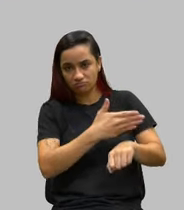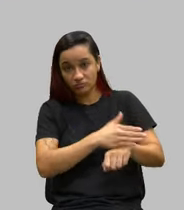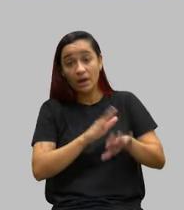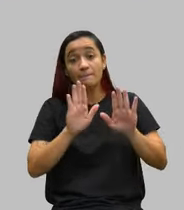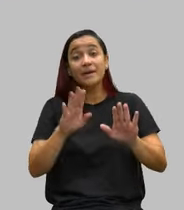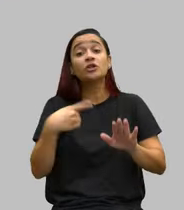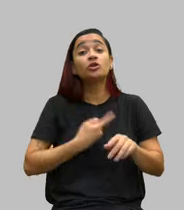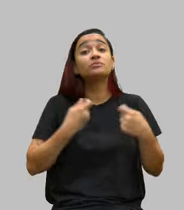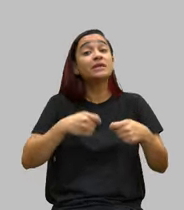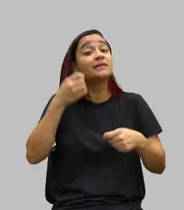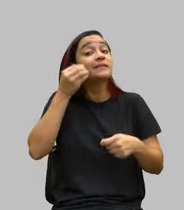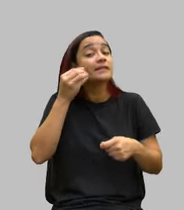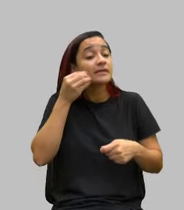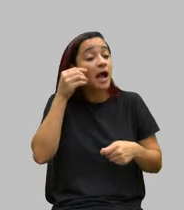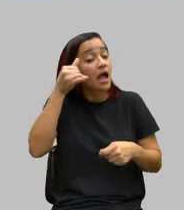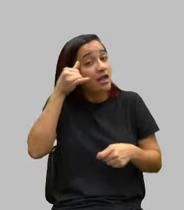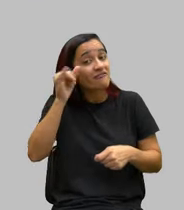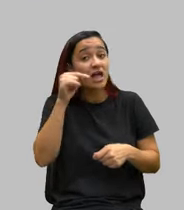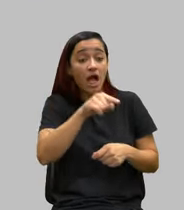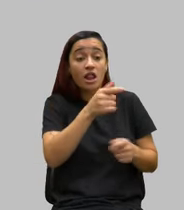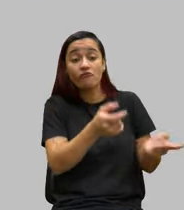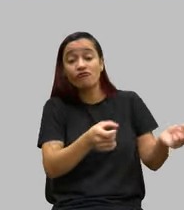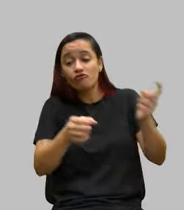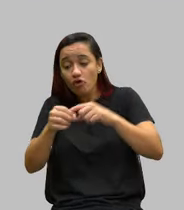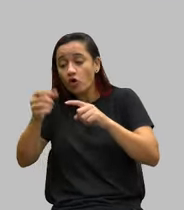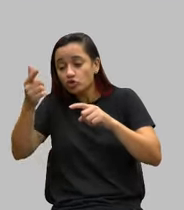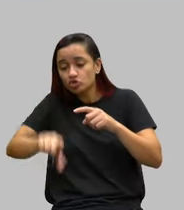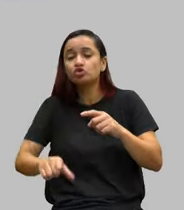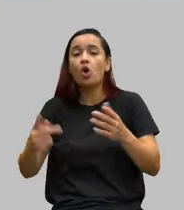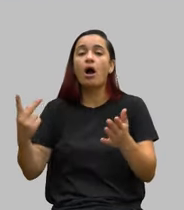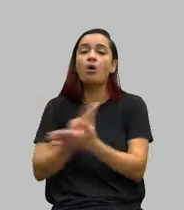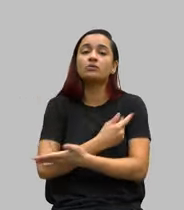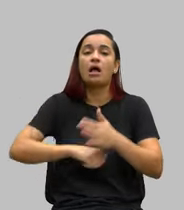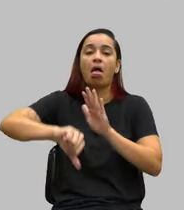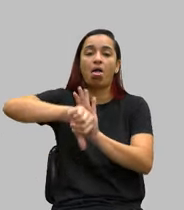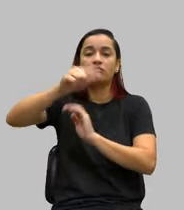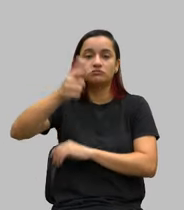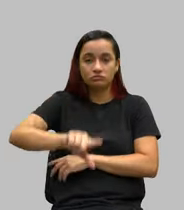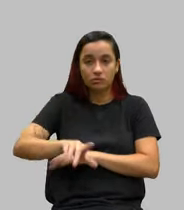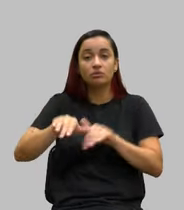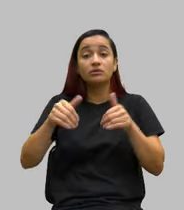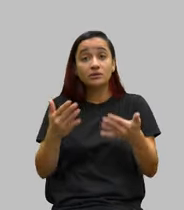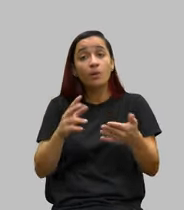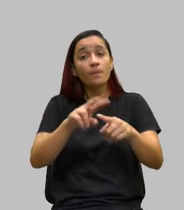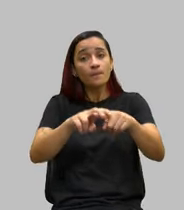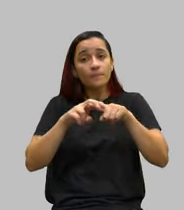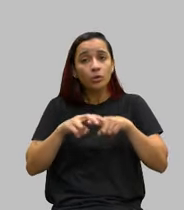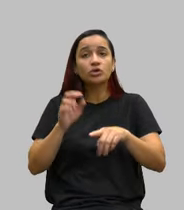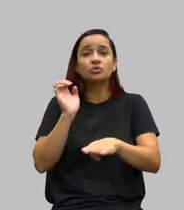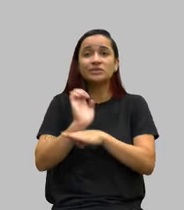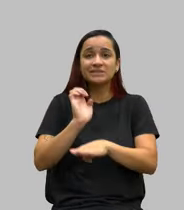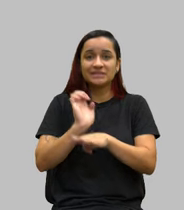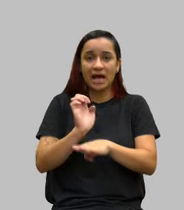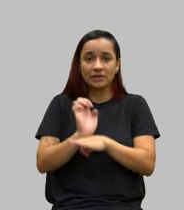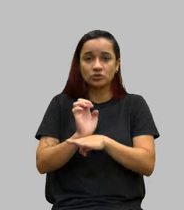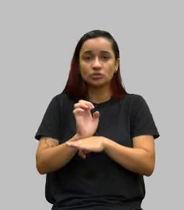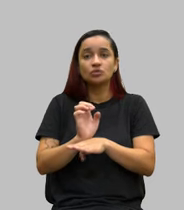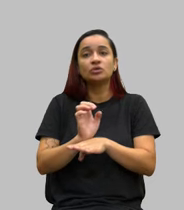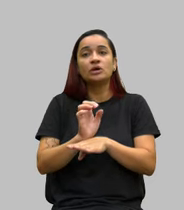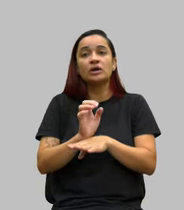que ele volte a rescindir que ele volte a praticar novas infrações penais então por isso o estado de alguma forma pro egresso aquele que já